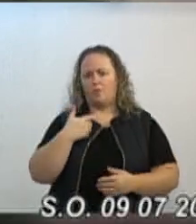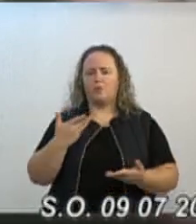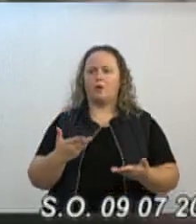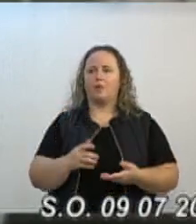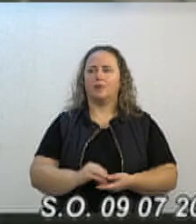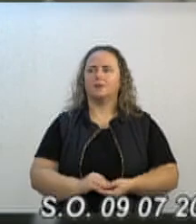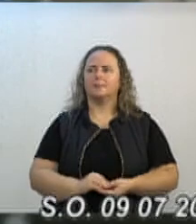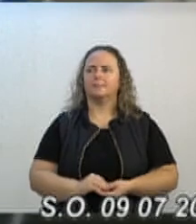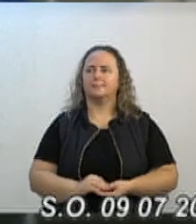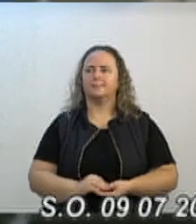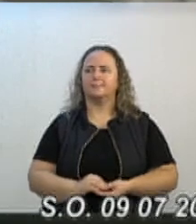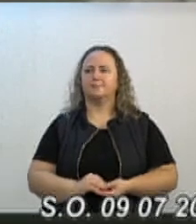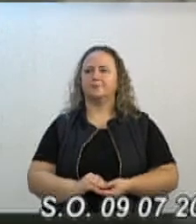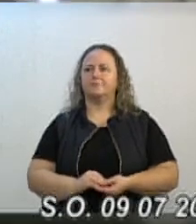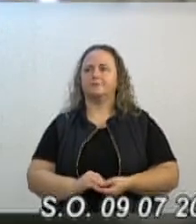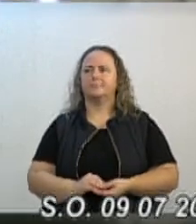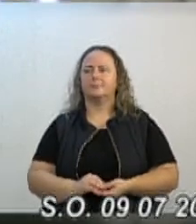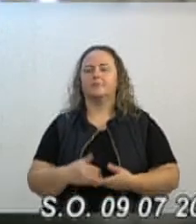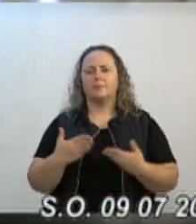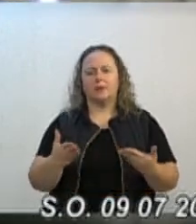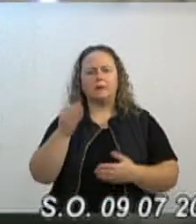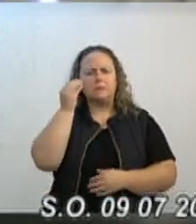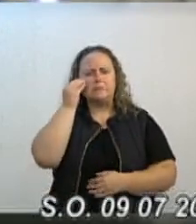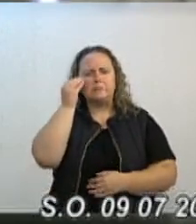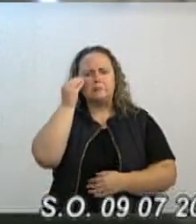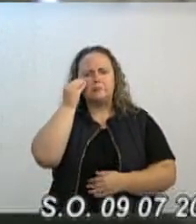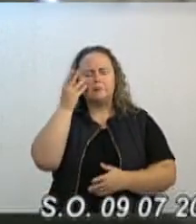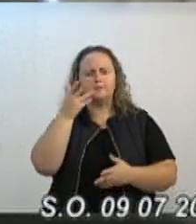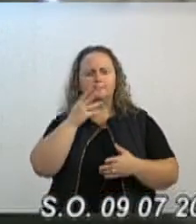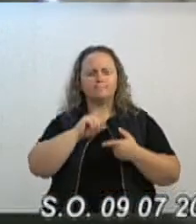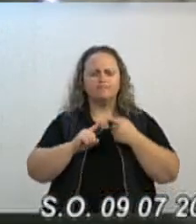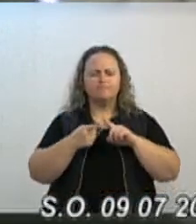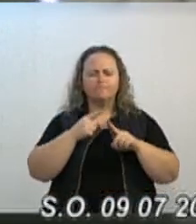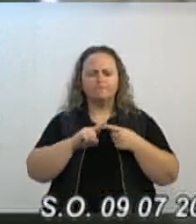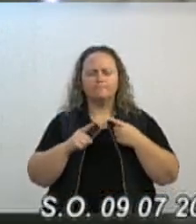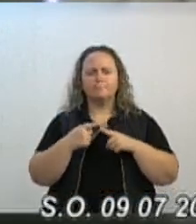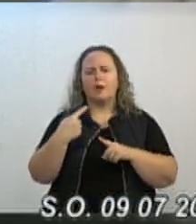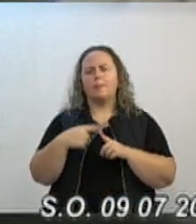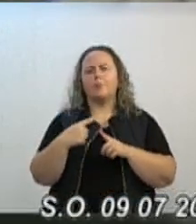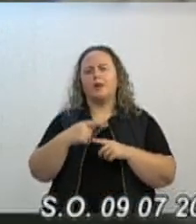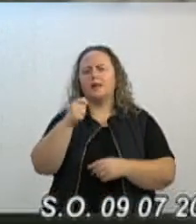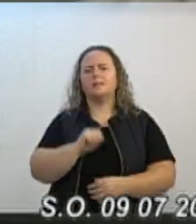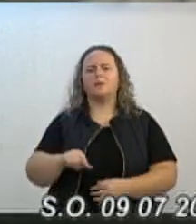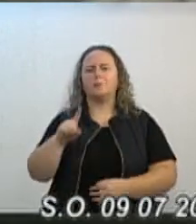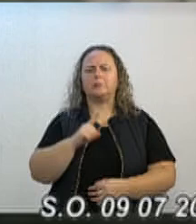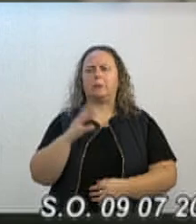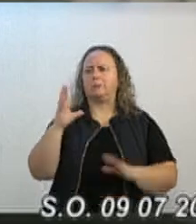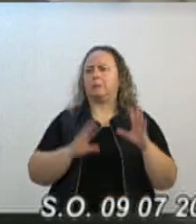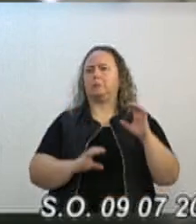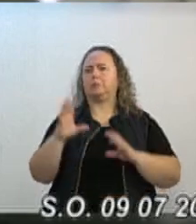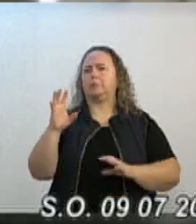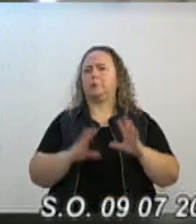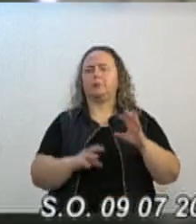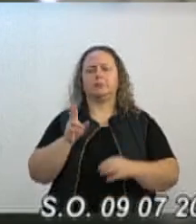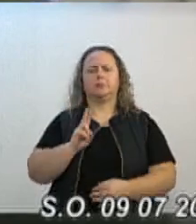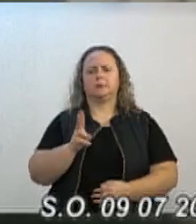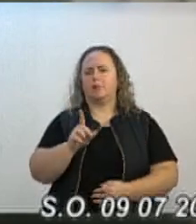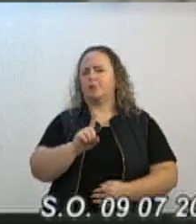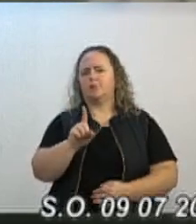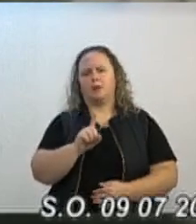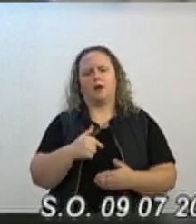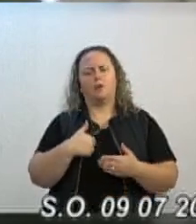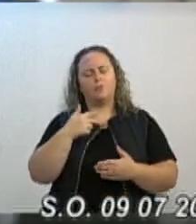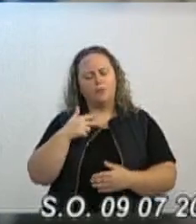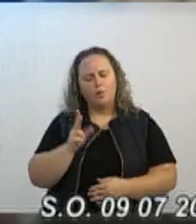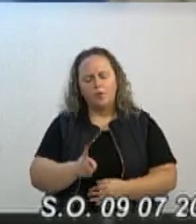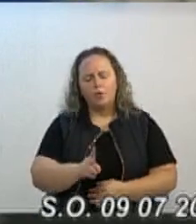falando, tentar conduzir isso aqui nos bastidores, porque eu acho desnecessário esse tipo de postura. Eu estou aqui para contribuir com a cidade que eu amo e eu vou seguir fazendo